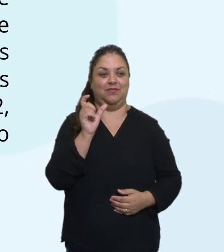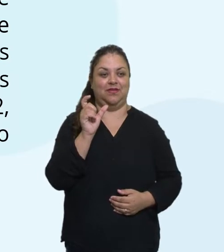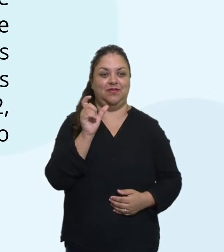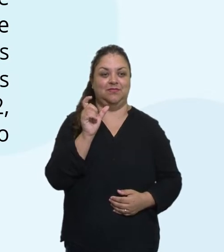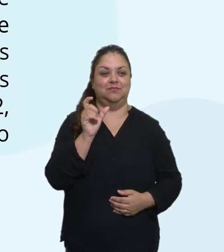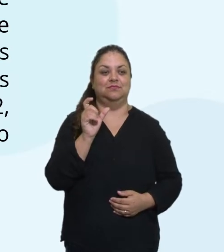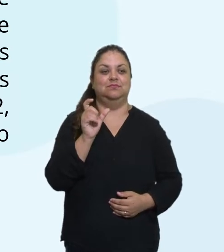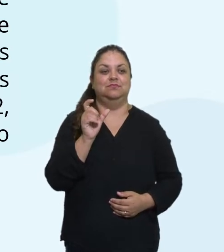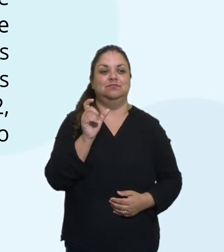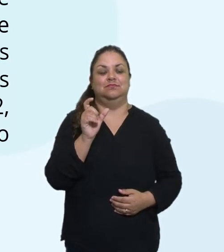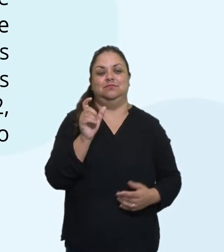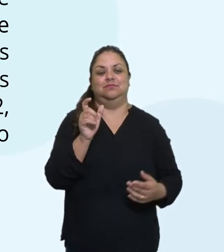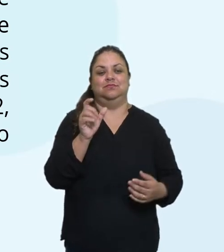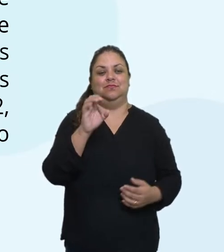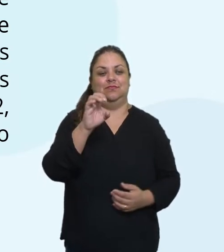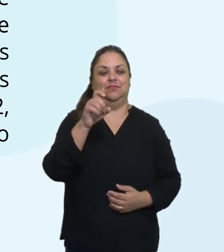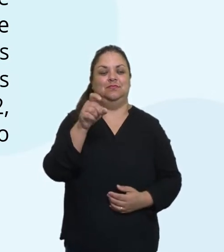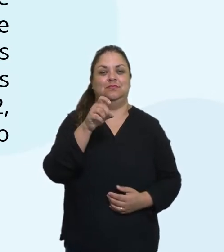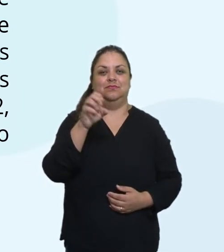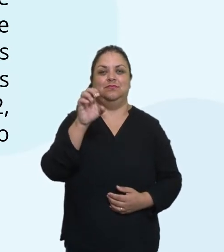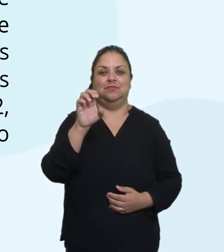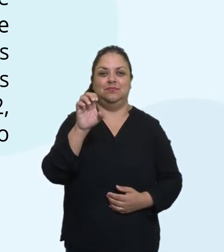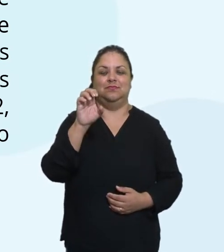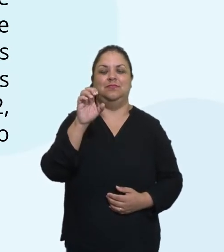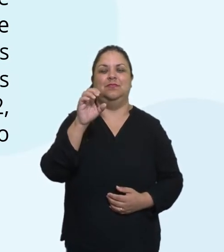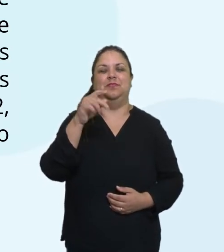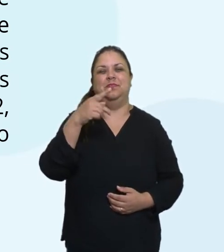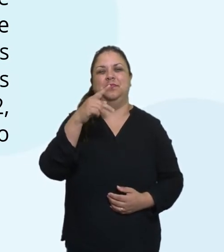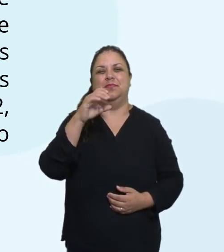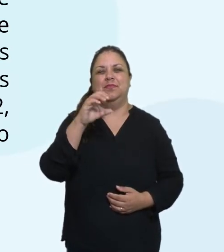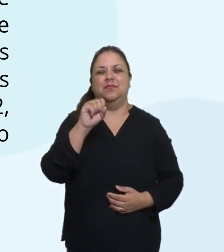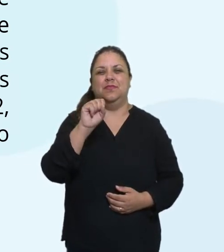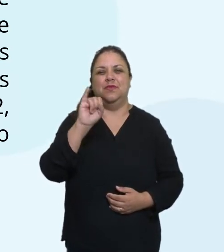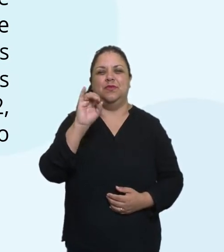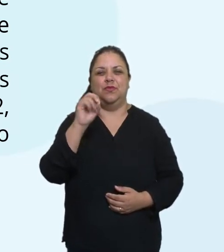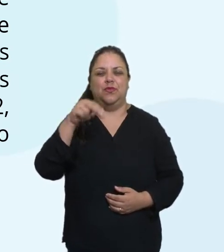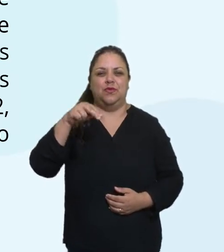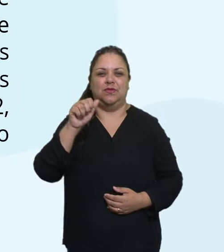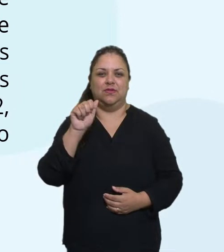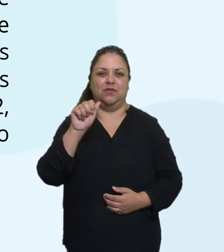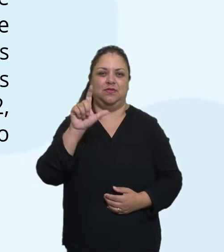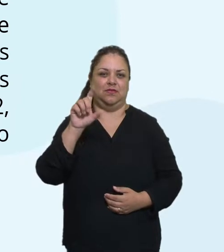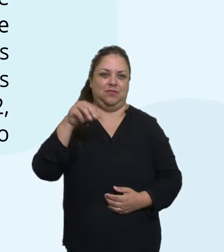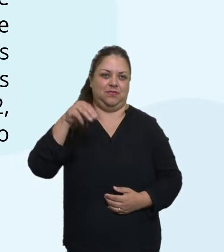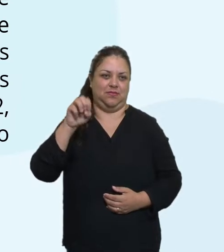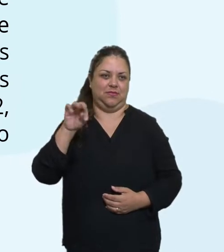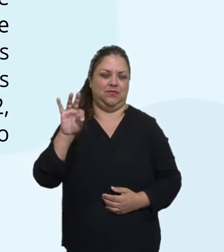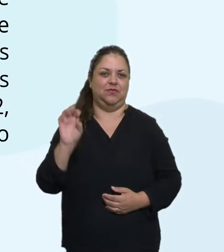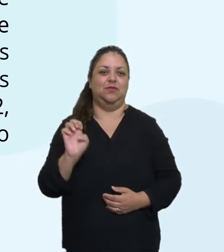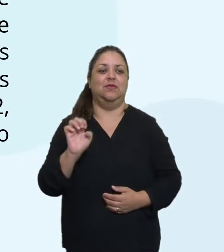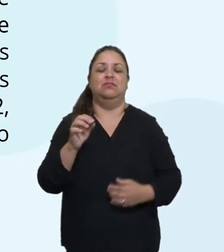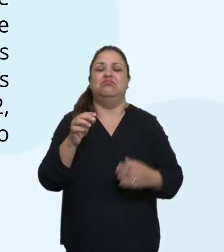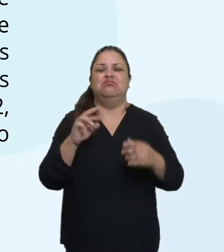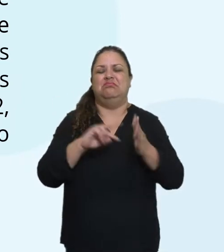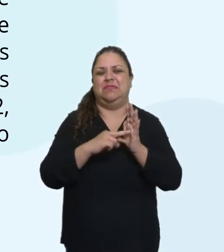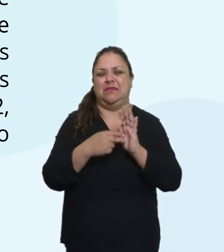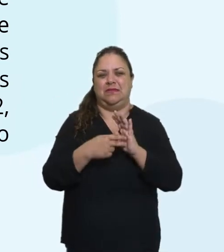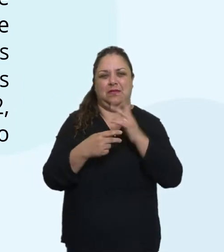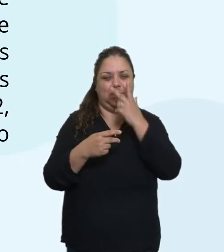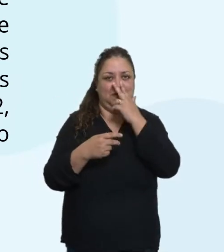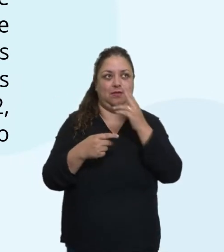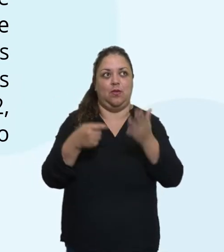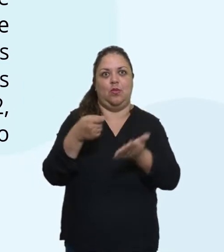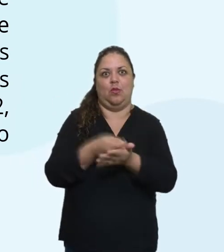ela já pressupõe é prerrogativa de sessão a a regra ou seja lá não fica restringido